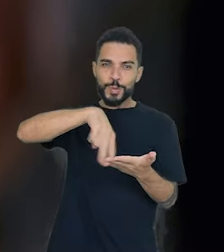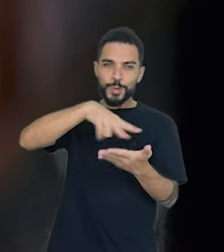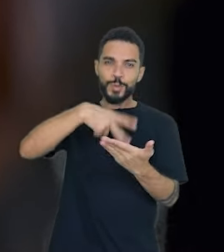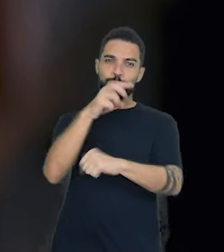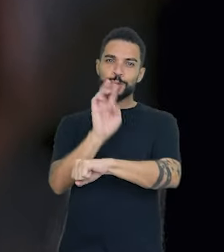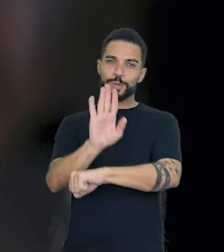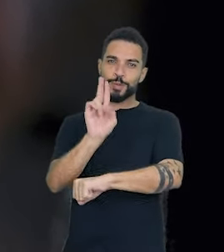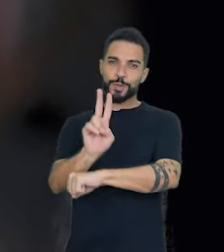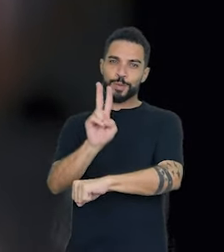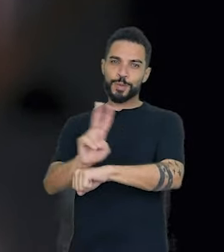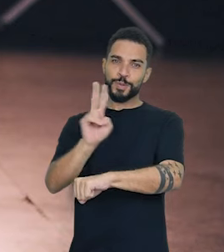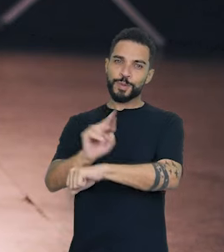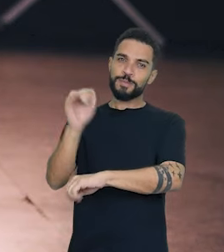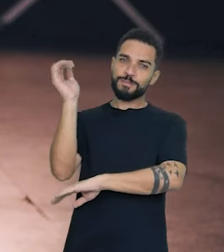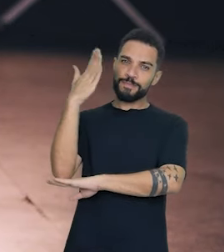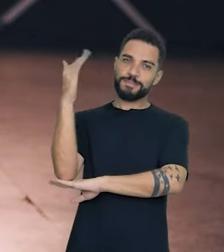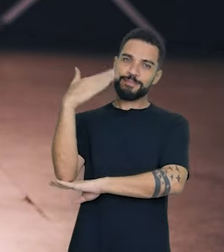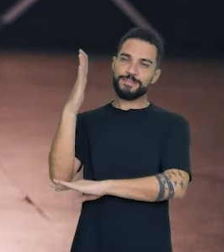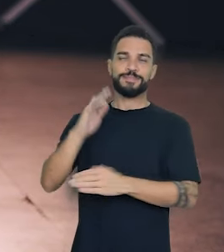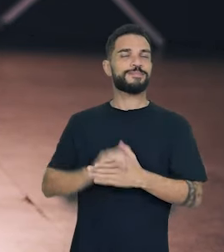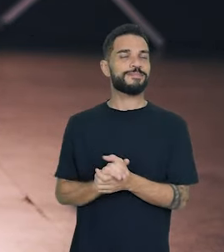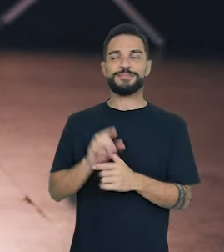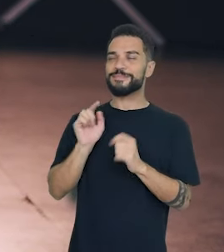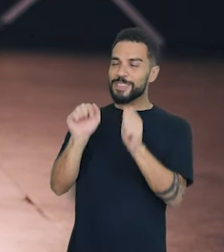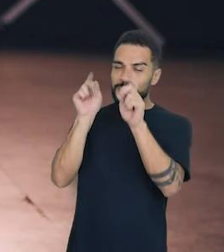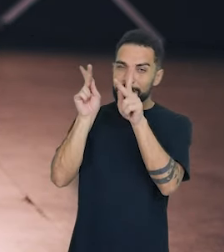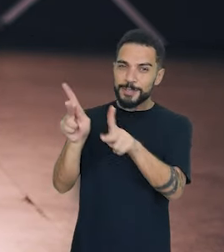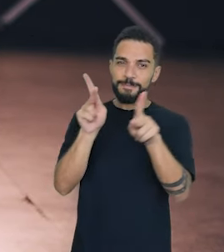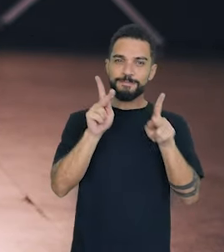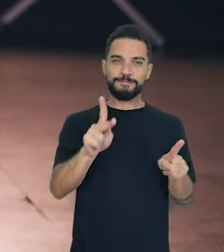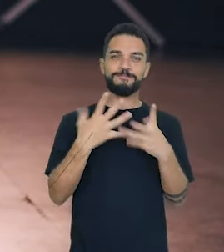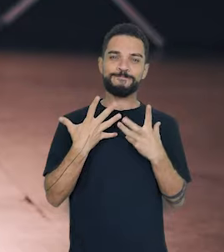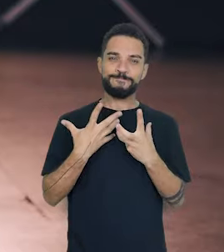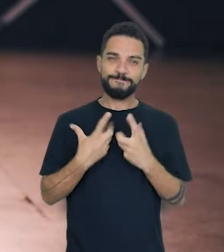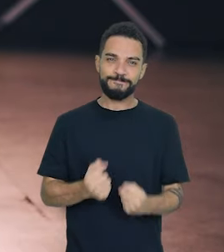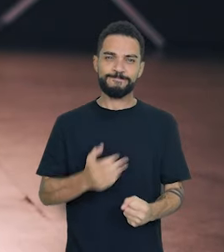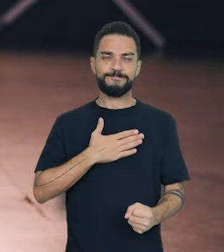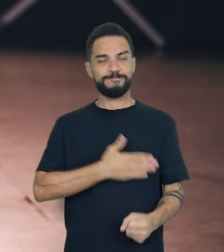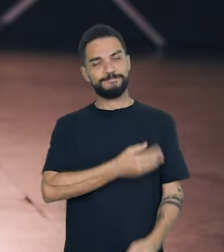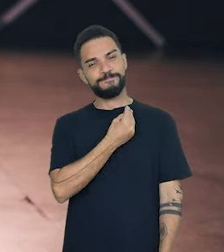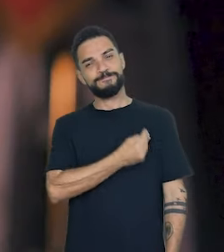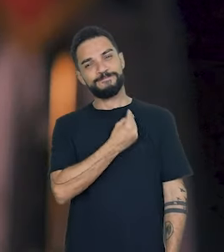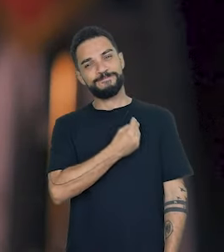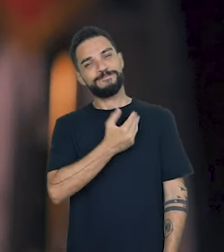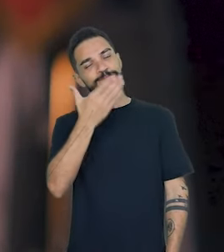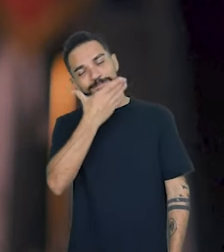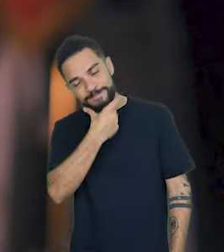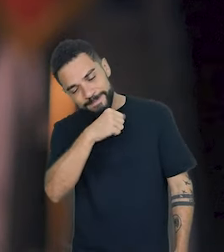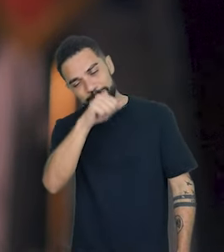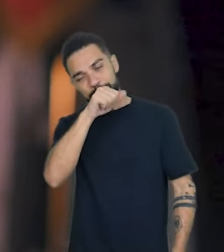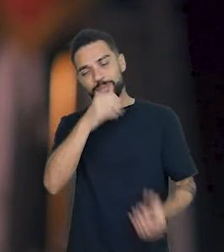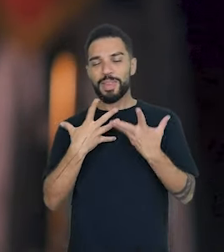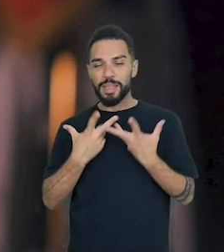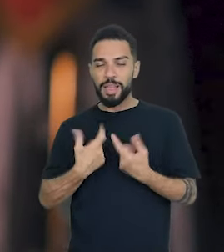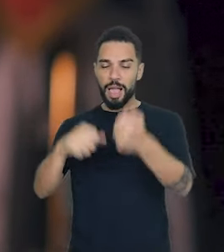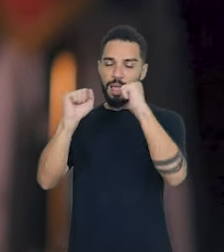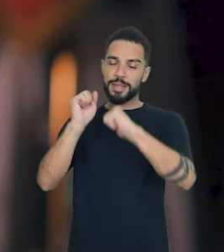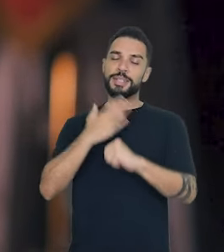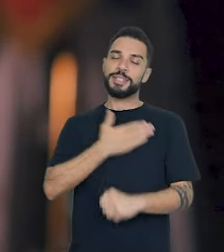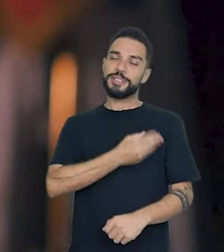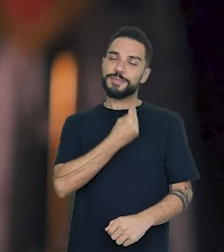É o mestre dos mestres. É um irmão que eu ganhei, um pai que eu ganhei,